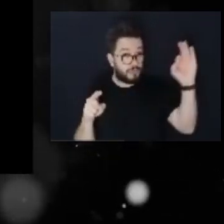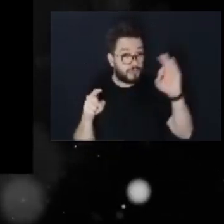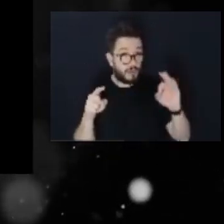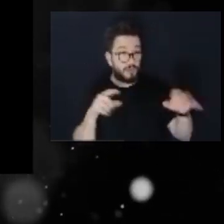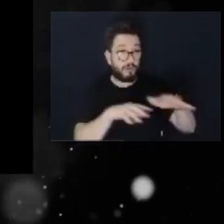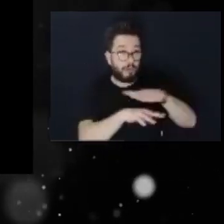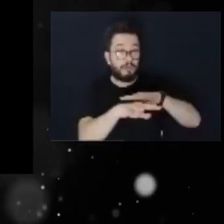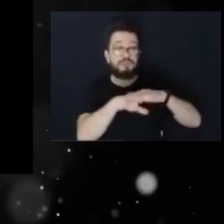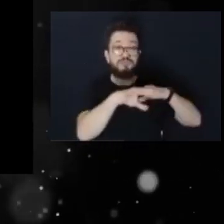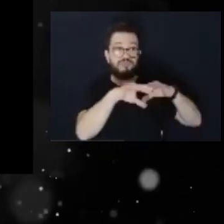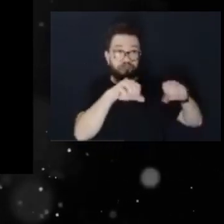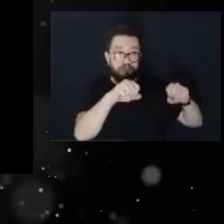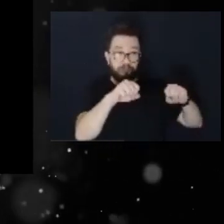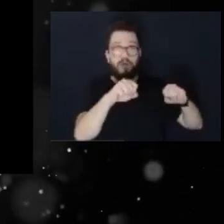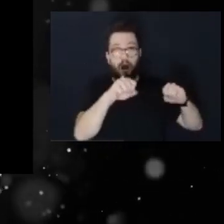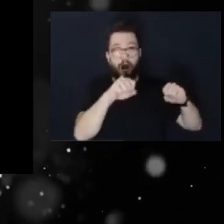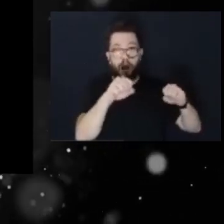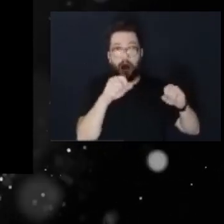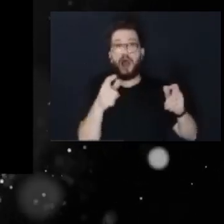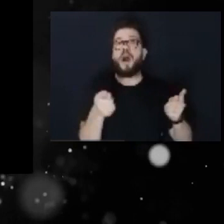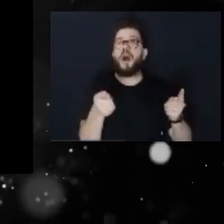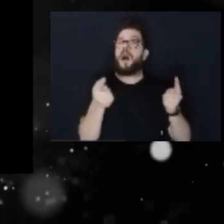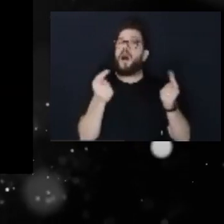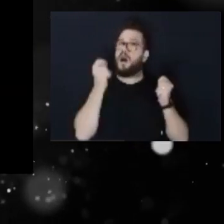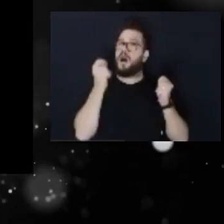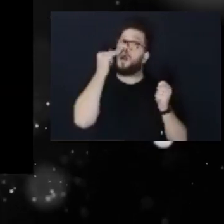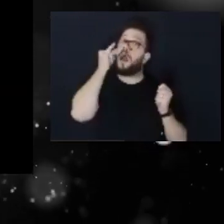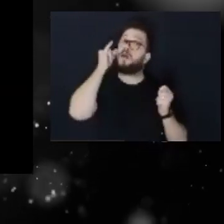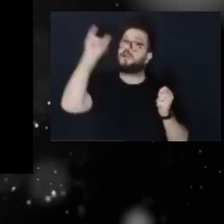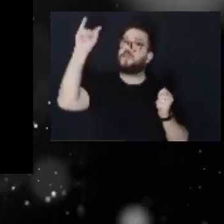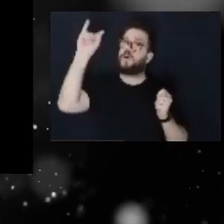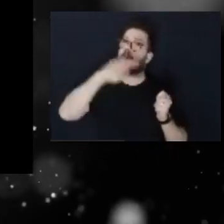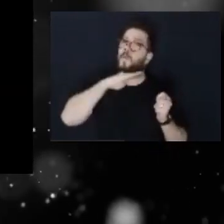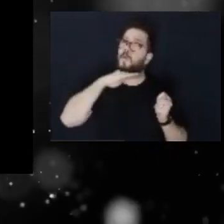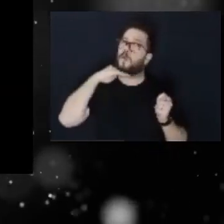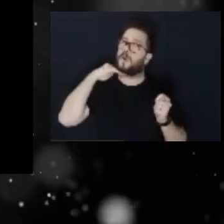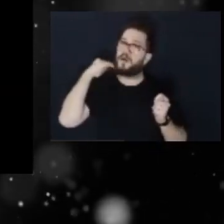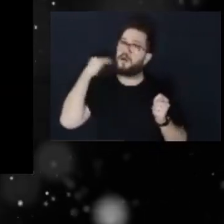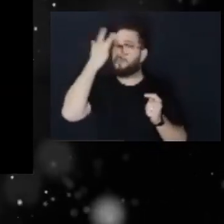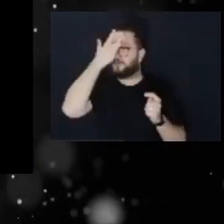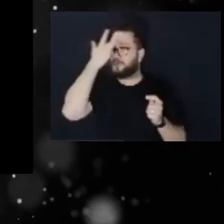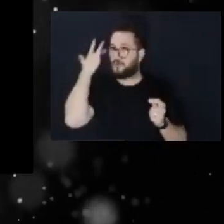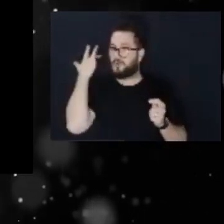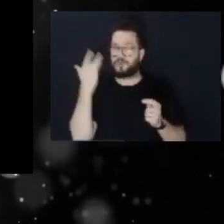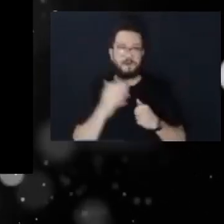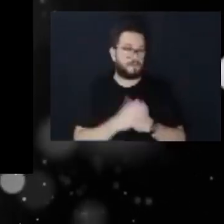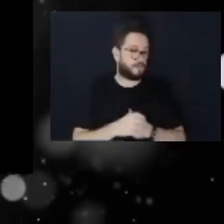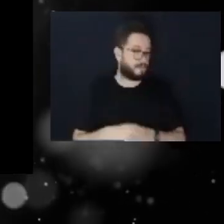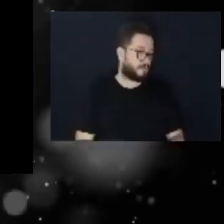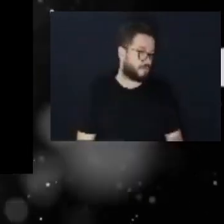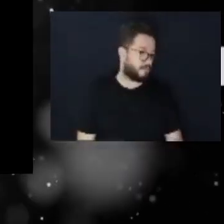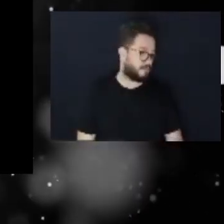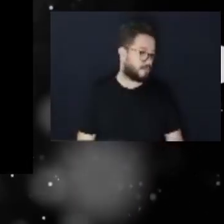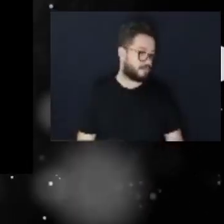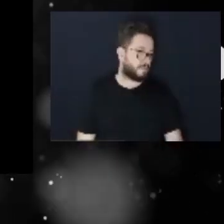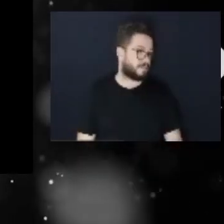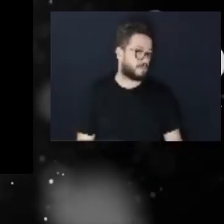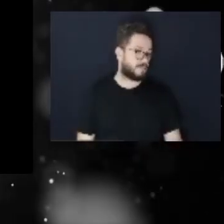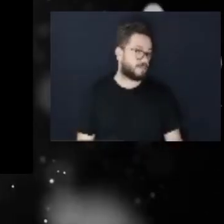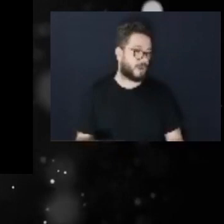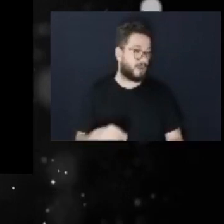de 1.500 vidas. Isso é extremamente importante. Então, esse estudo agora ele avaliou 10